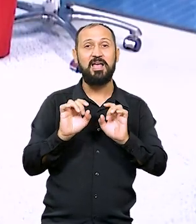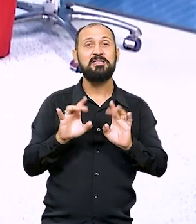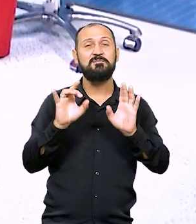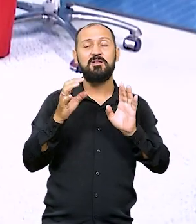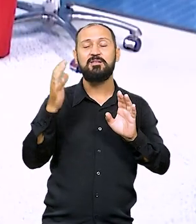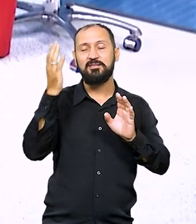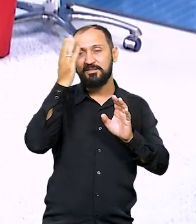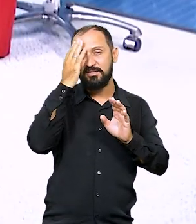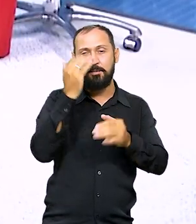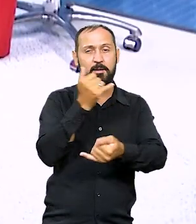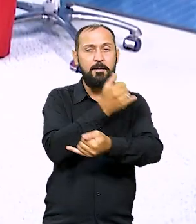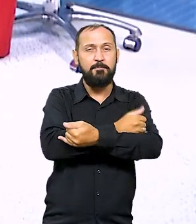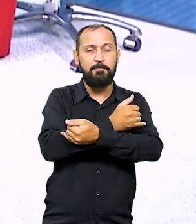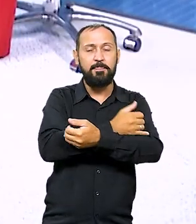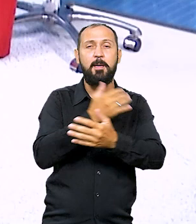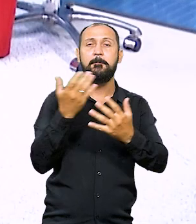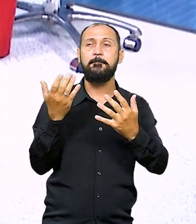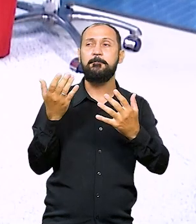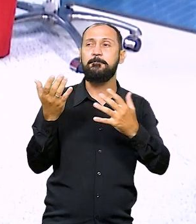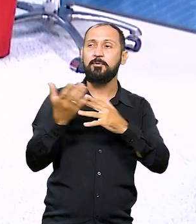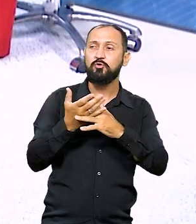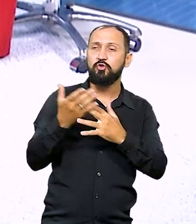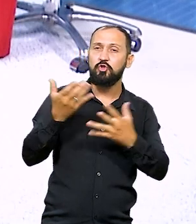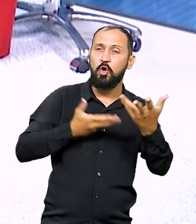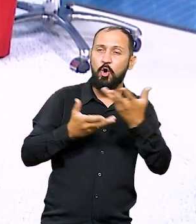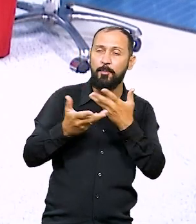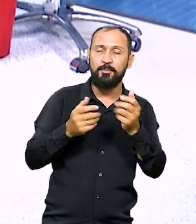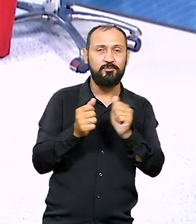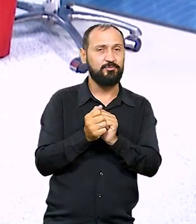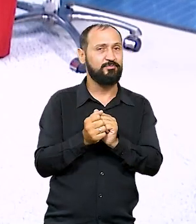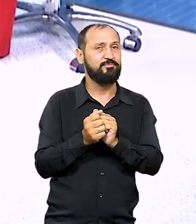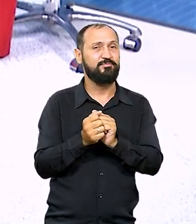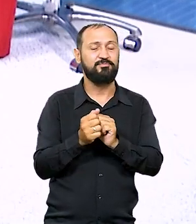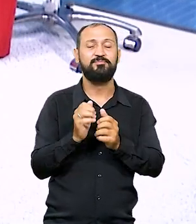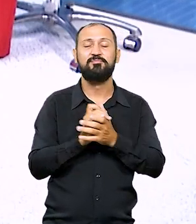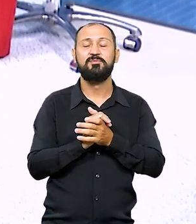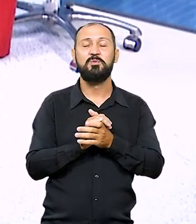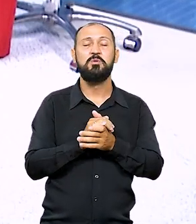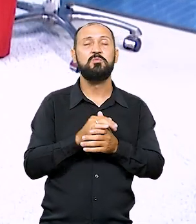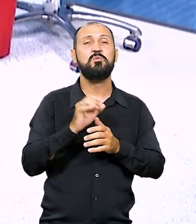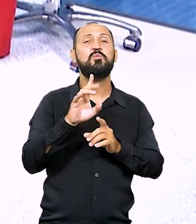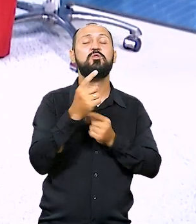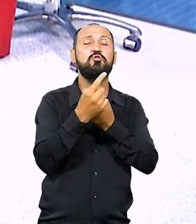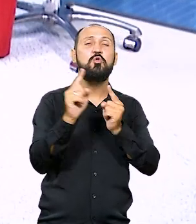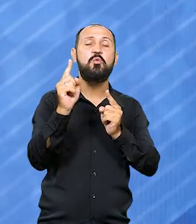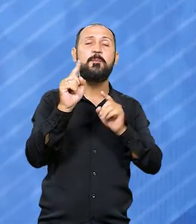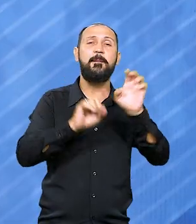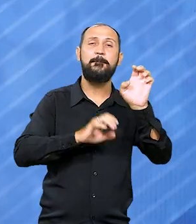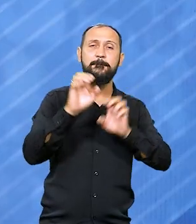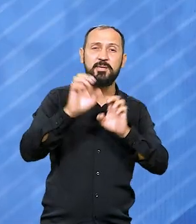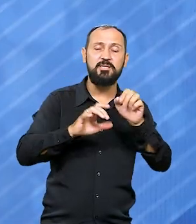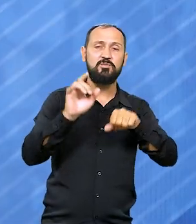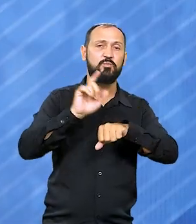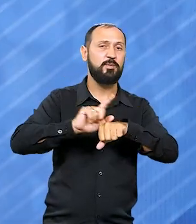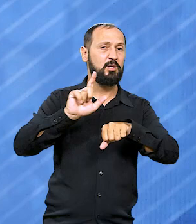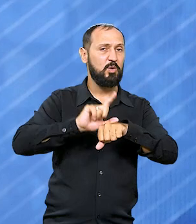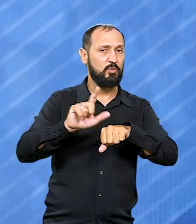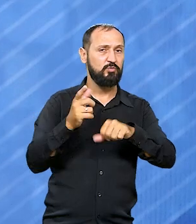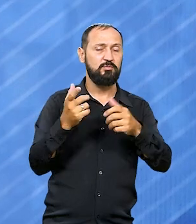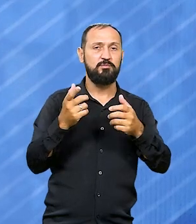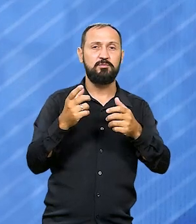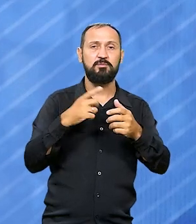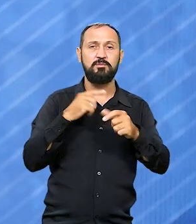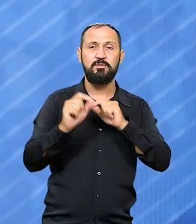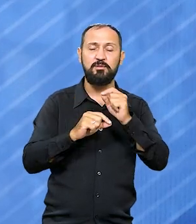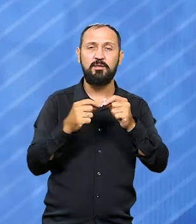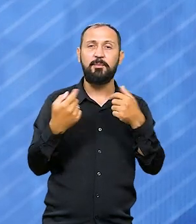que é especializada, né, na intermediação de mão de obra de contrato temporário. Então, não basta que uma empresa, um